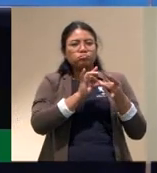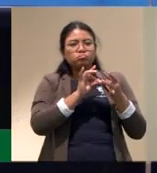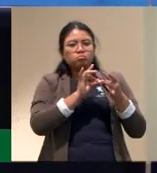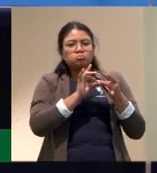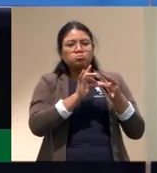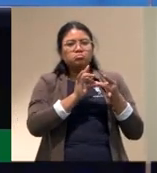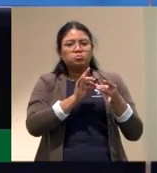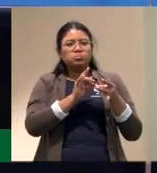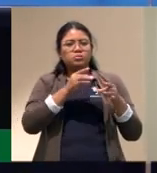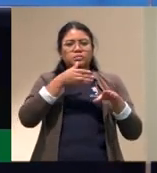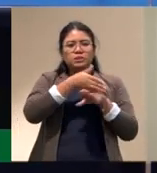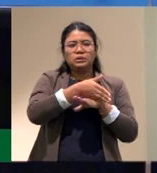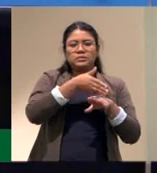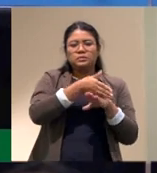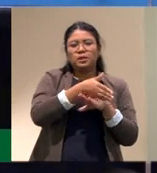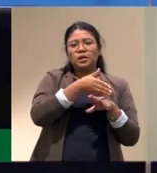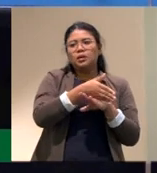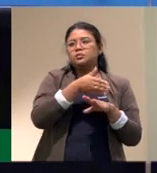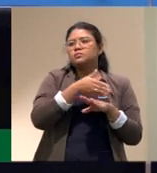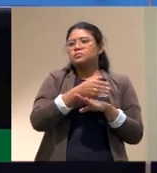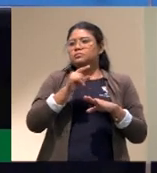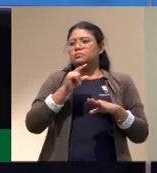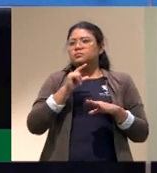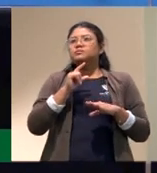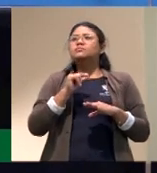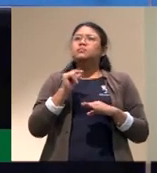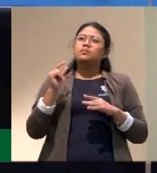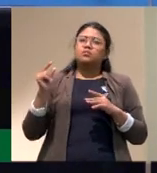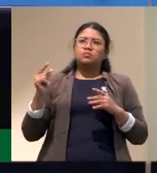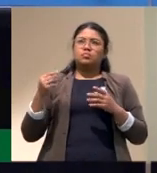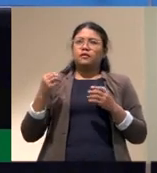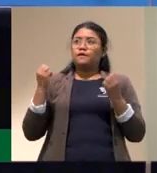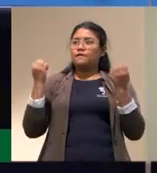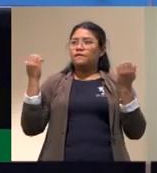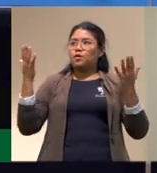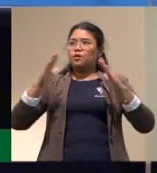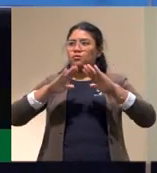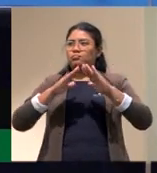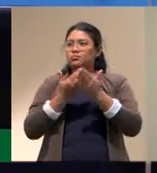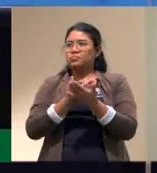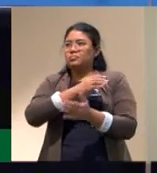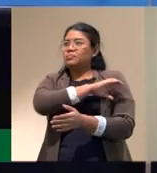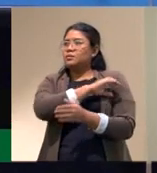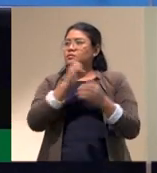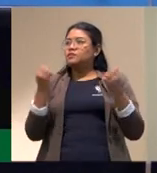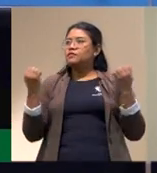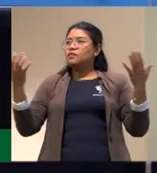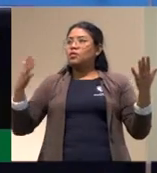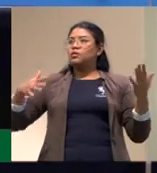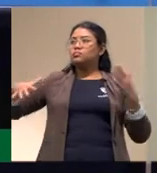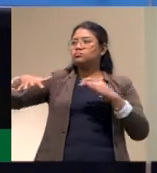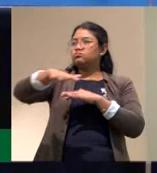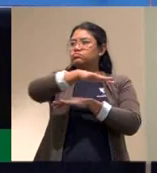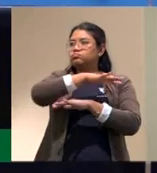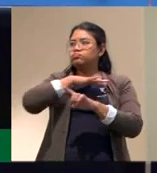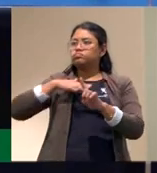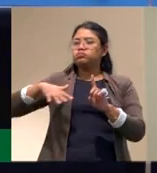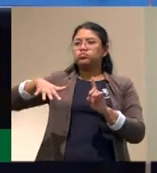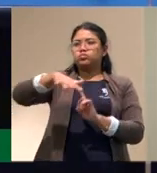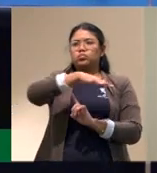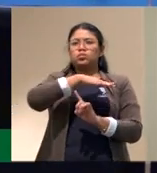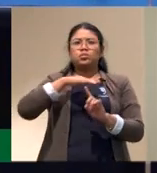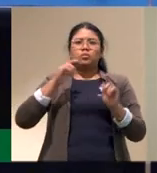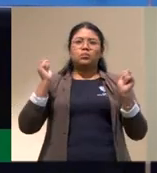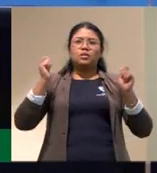e social, da onde ela vai, o que que ela tem fora da unidade da educação infantil, que vai lhe permitir